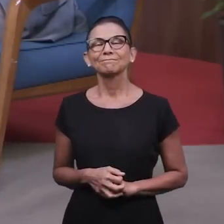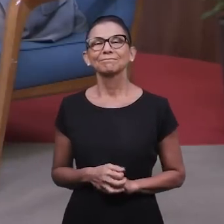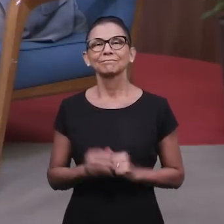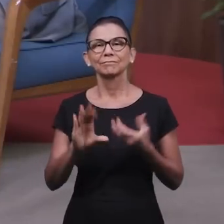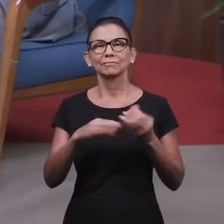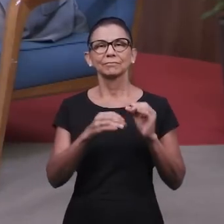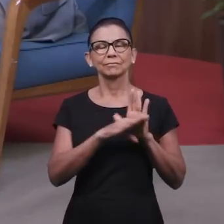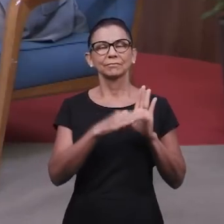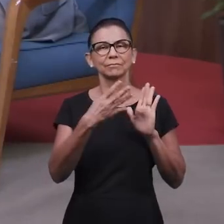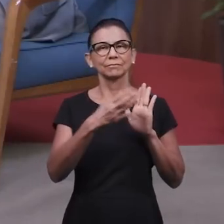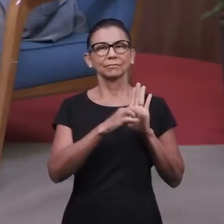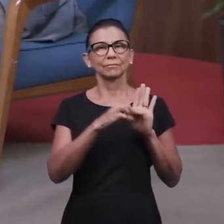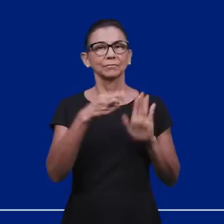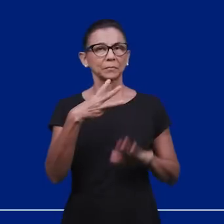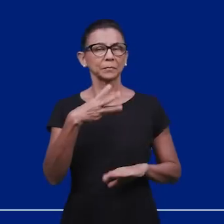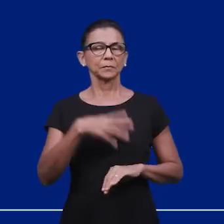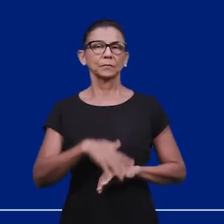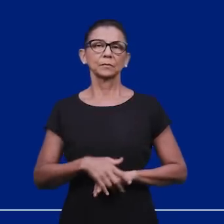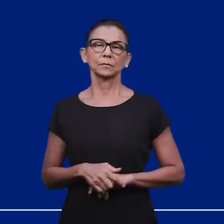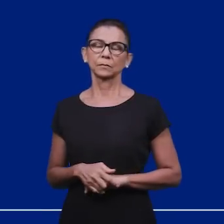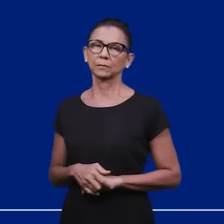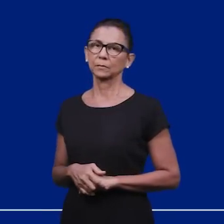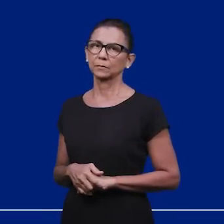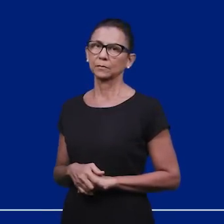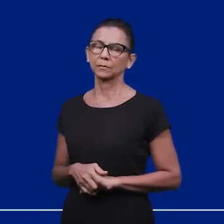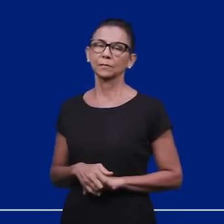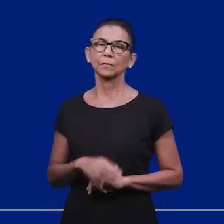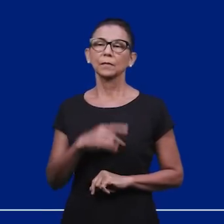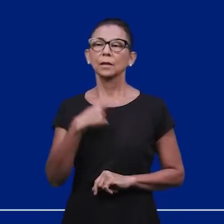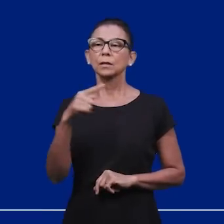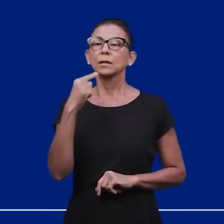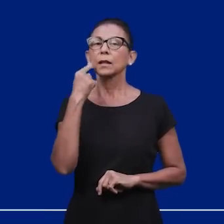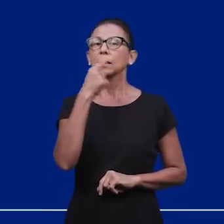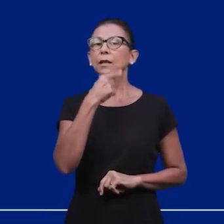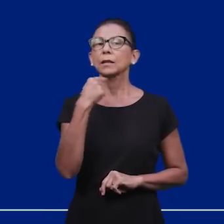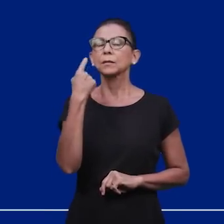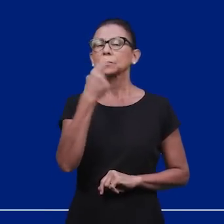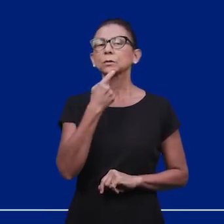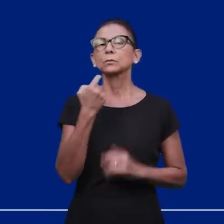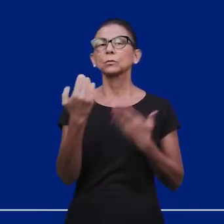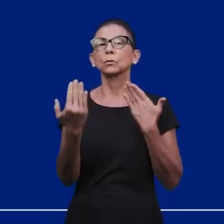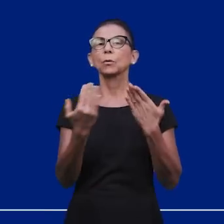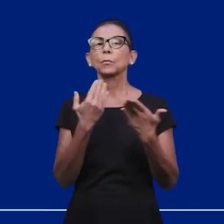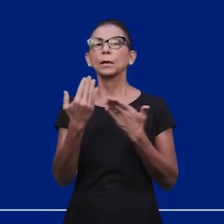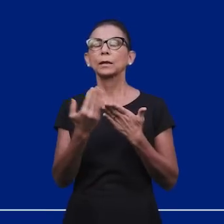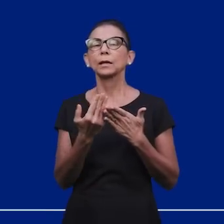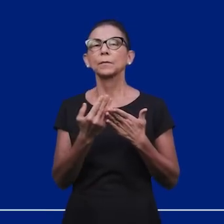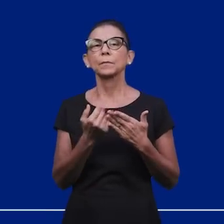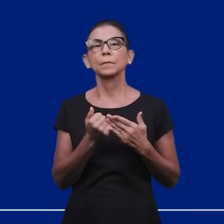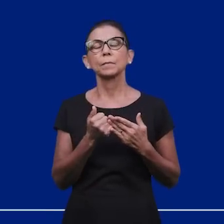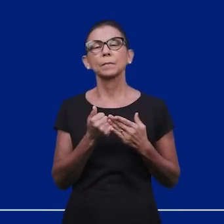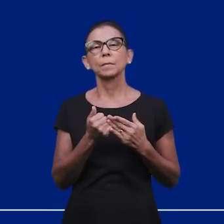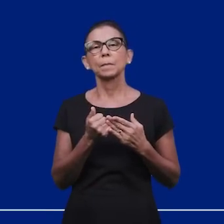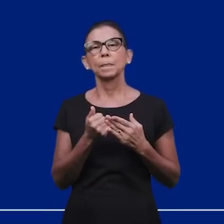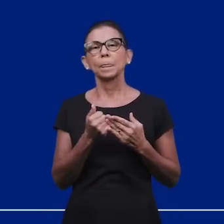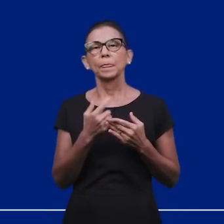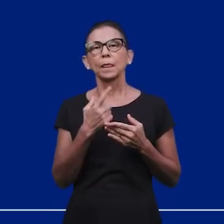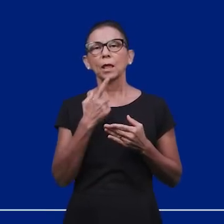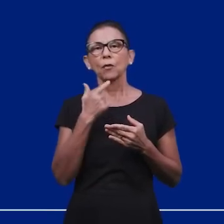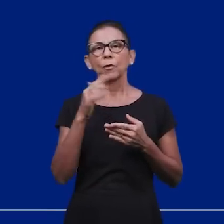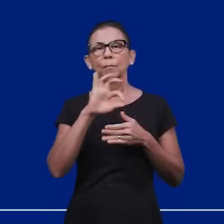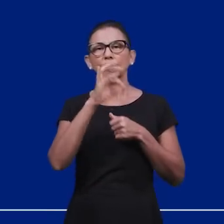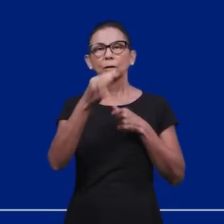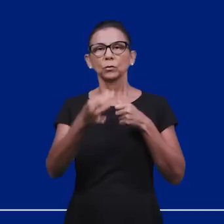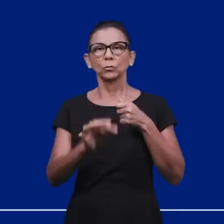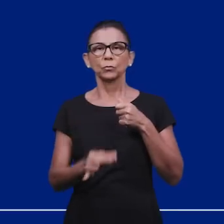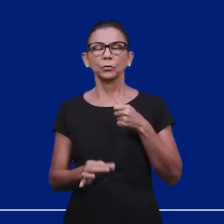capítulo 4, verso 3 diz assim: os teus lábios são como um fio de